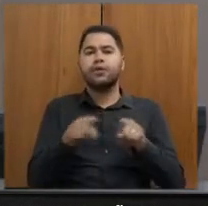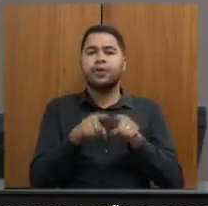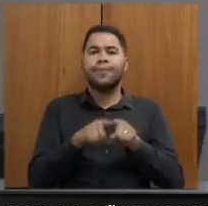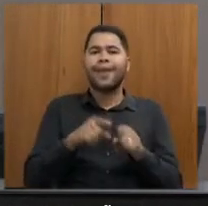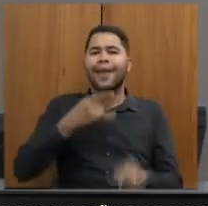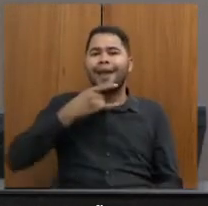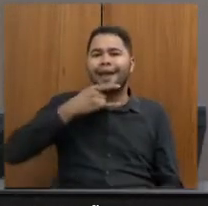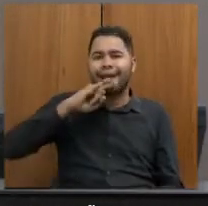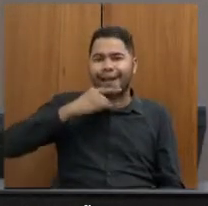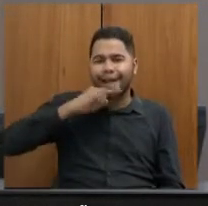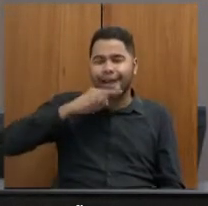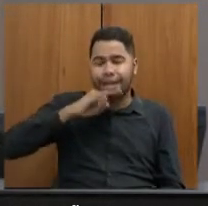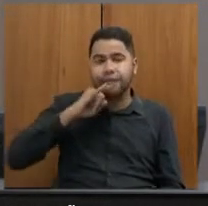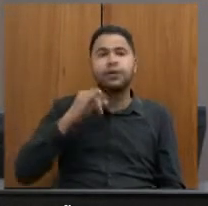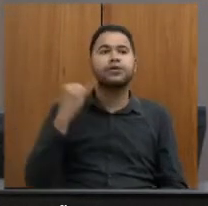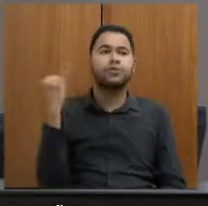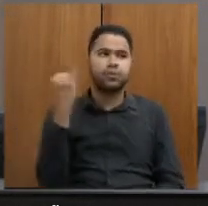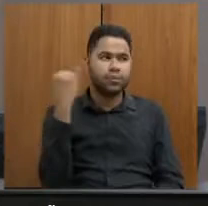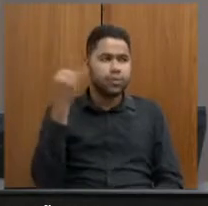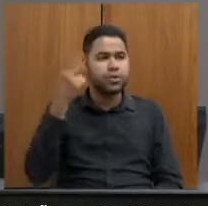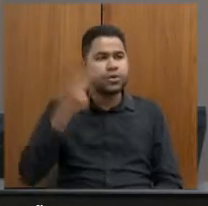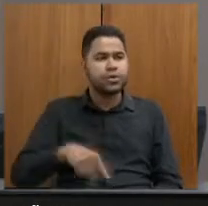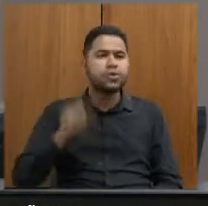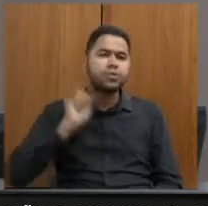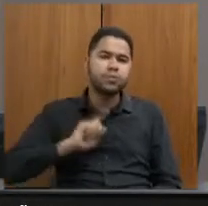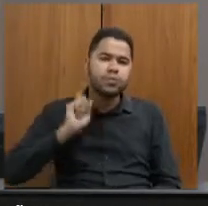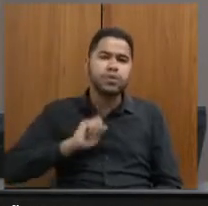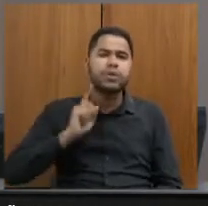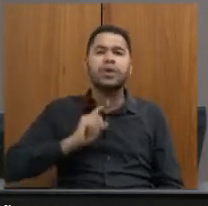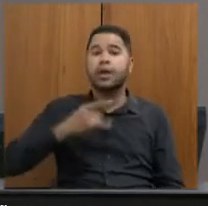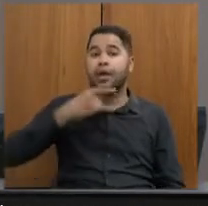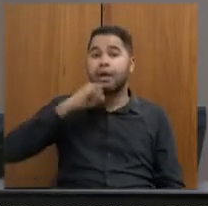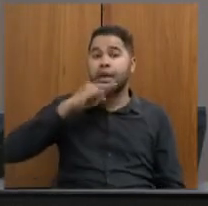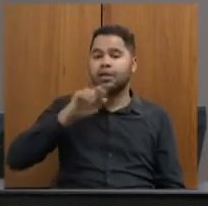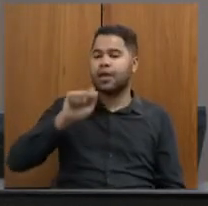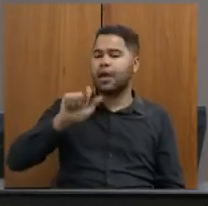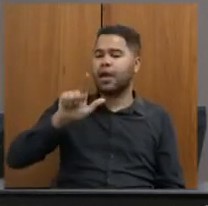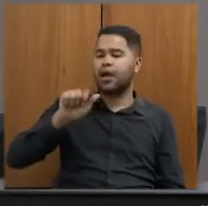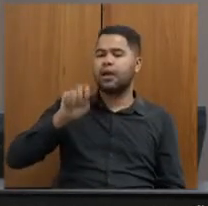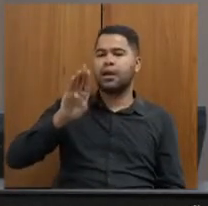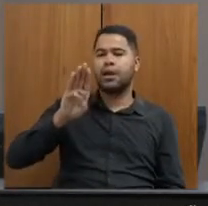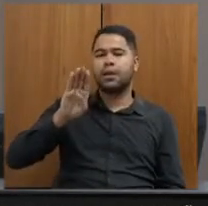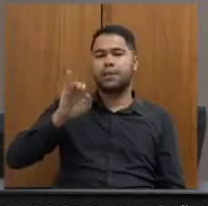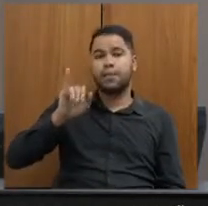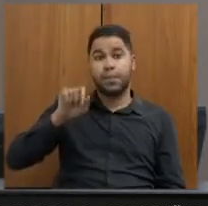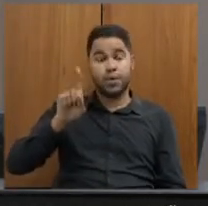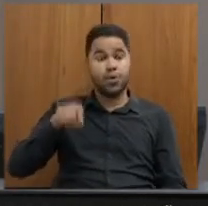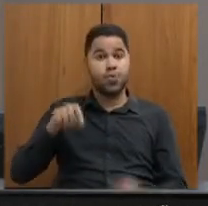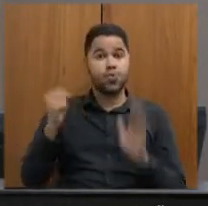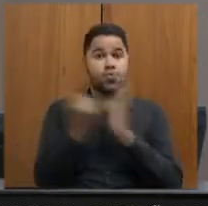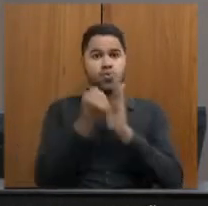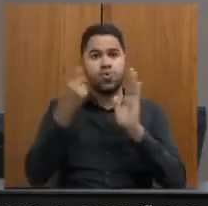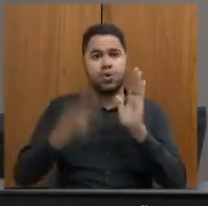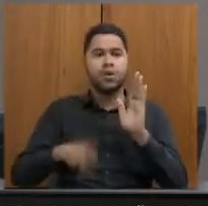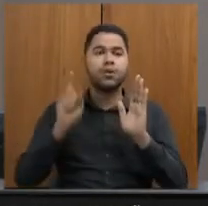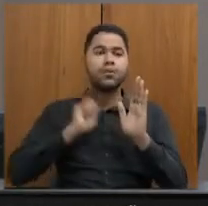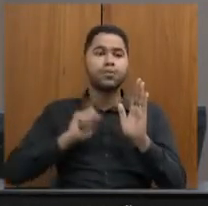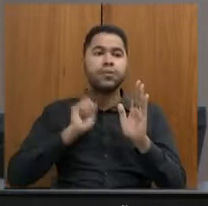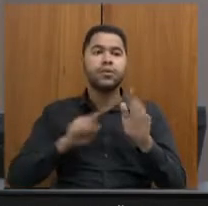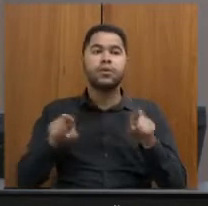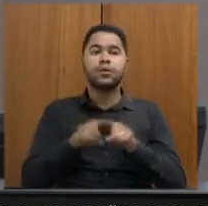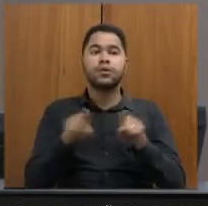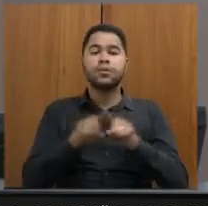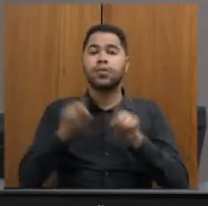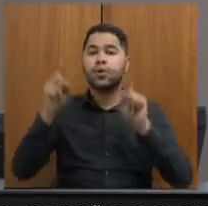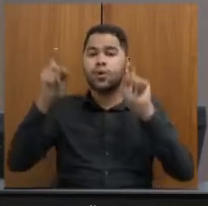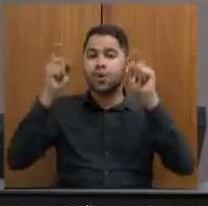cachaça que a gente entende que ele suma importância aqui em Minas Gerais a cachaça de Alambique tem um produto também emblemático de Minas Gerais nós